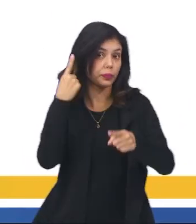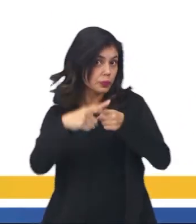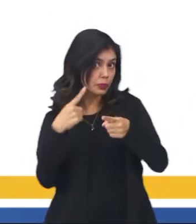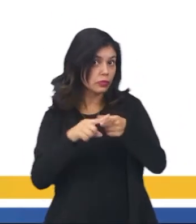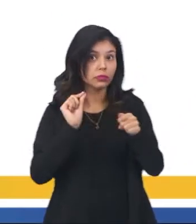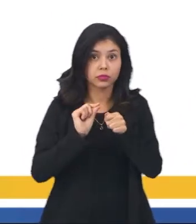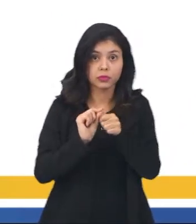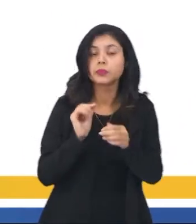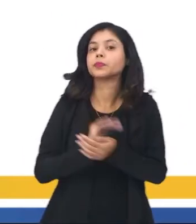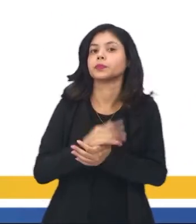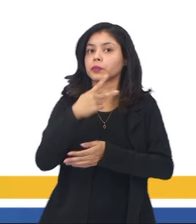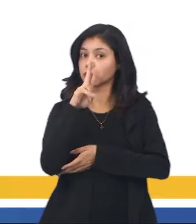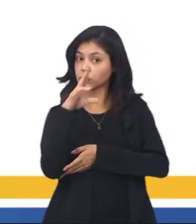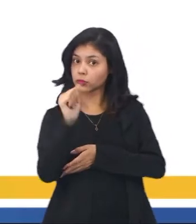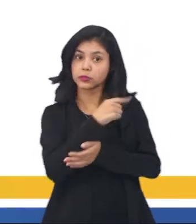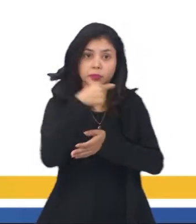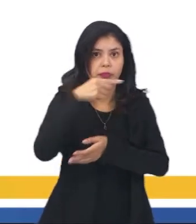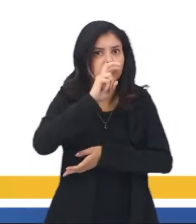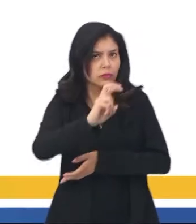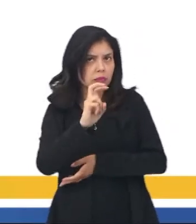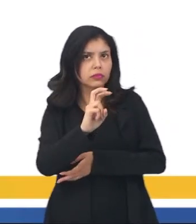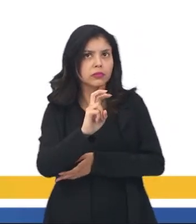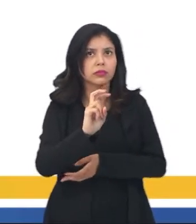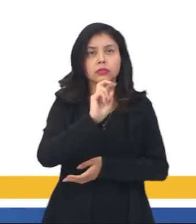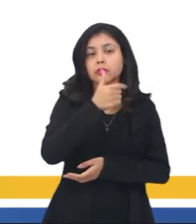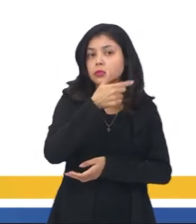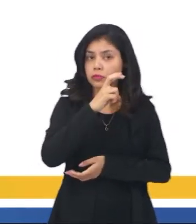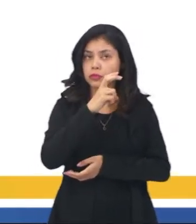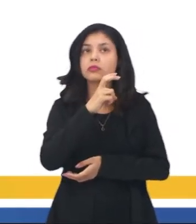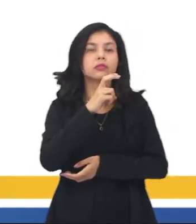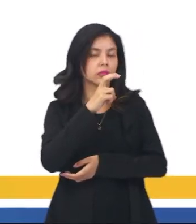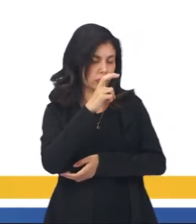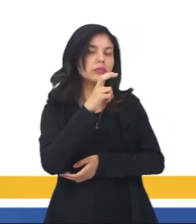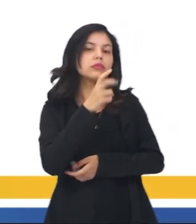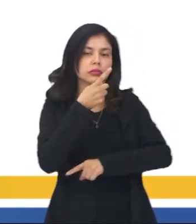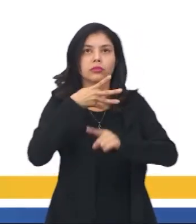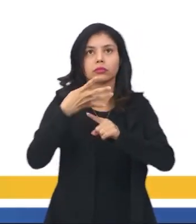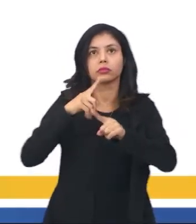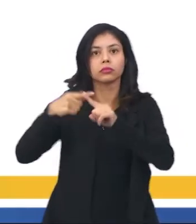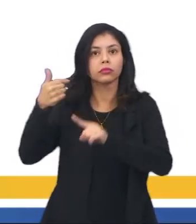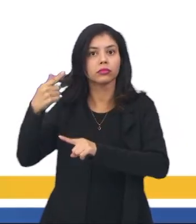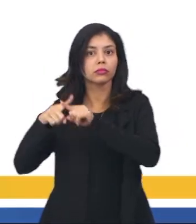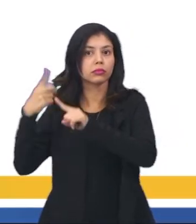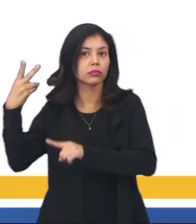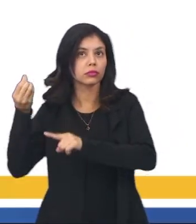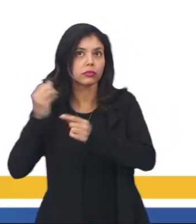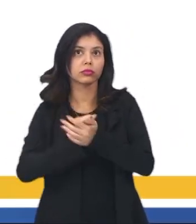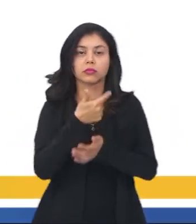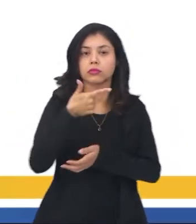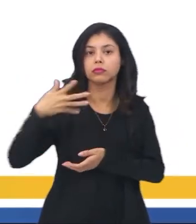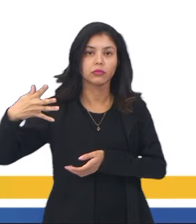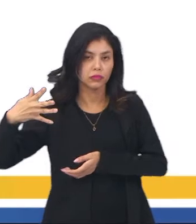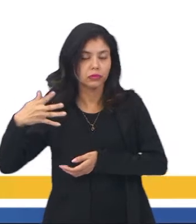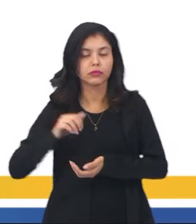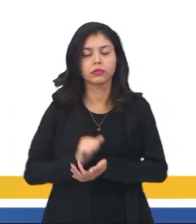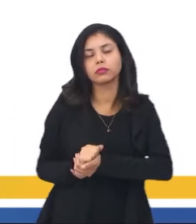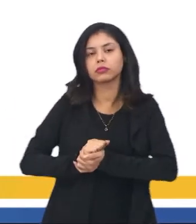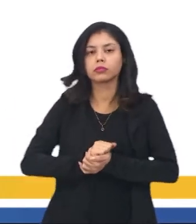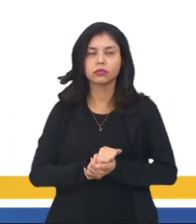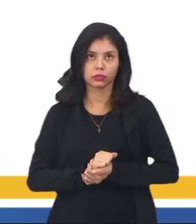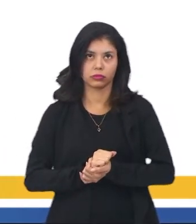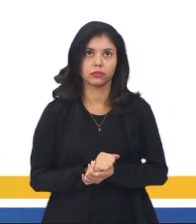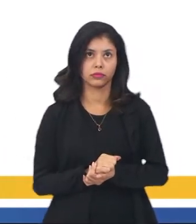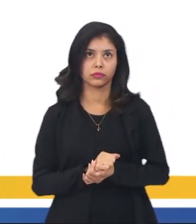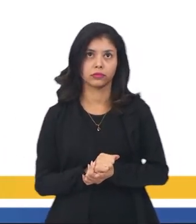vou fazer aqui a potência. Menos 5 ao quadrado é igual a 25. E quando eu multiplico esses três valores, vamos ter o valor de menos